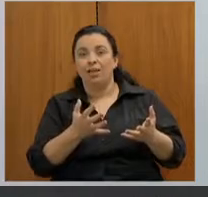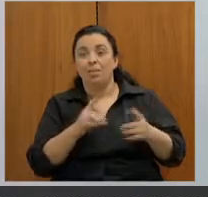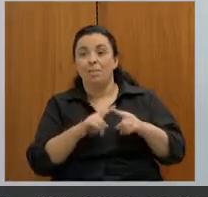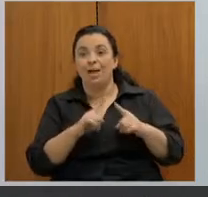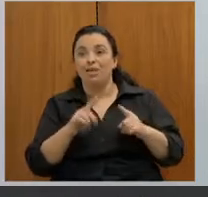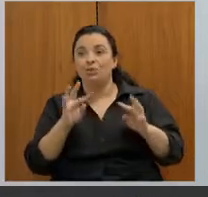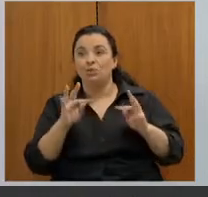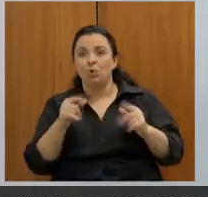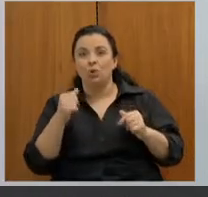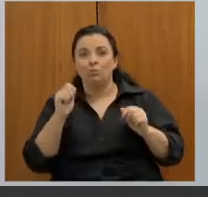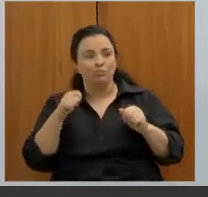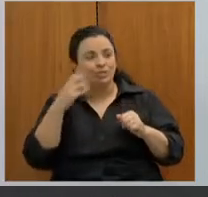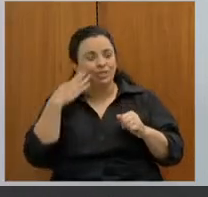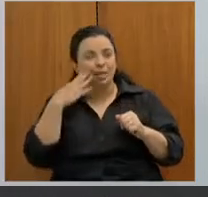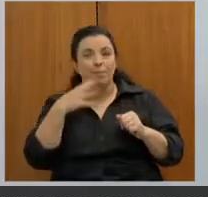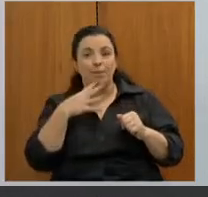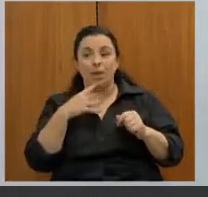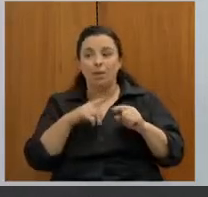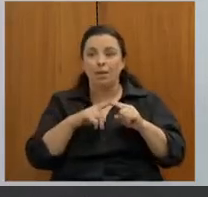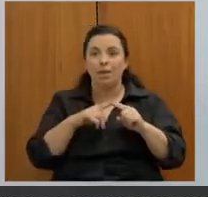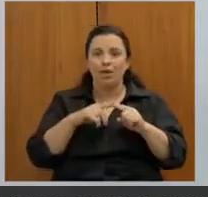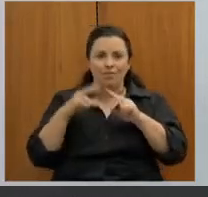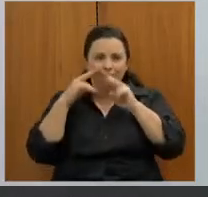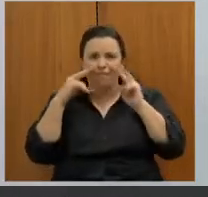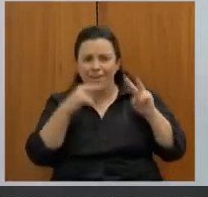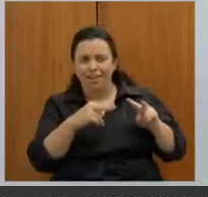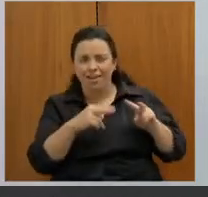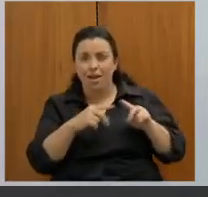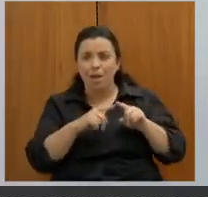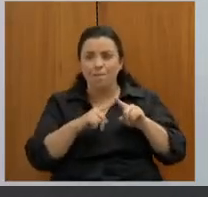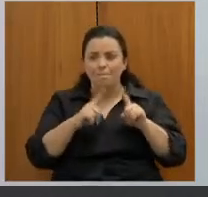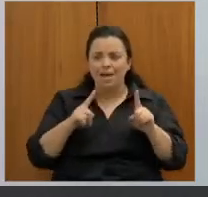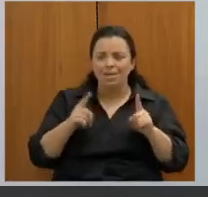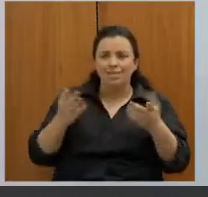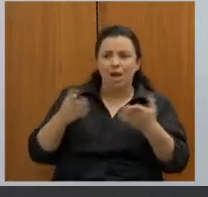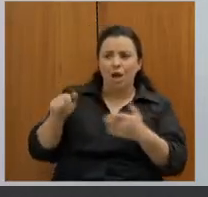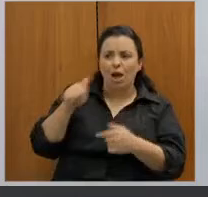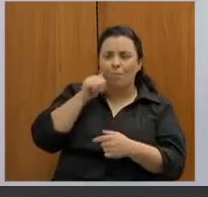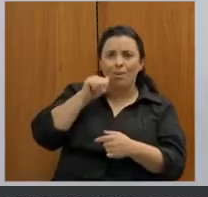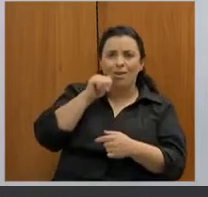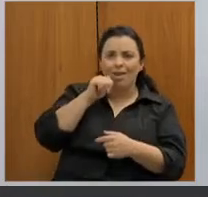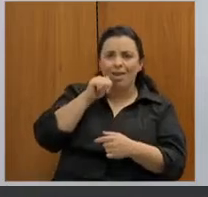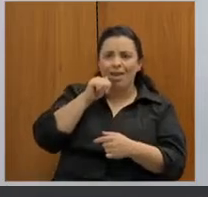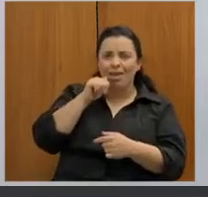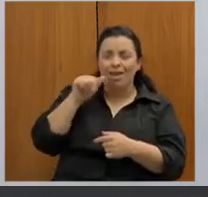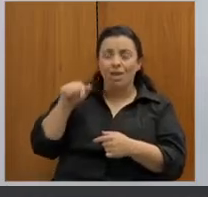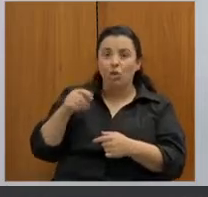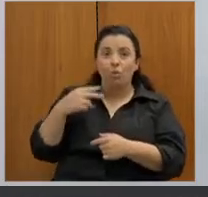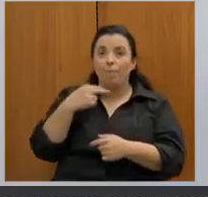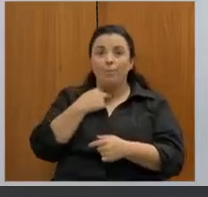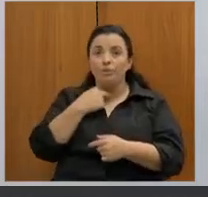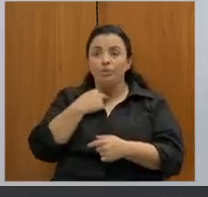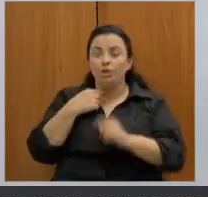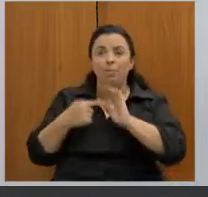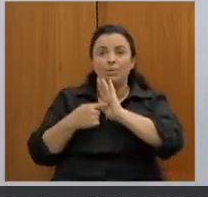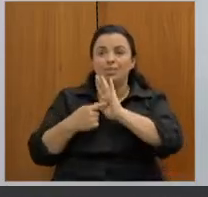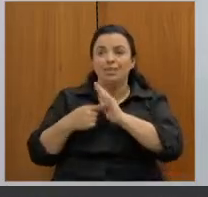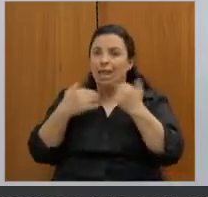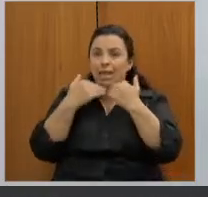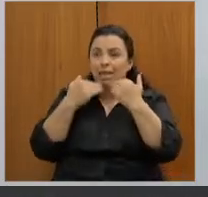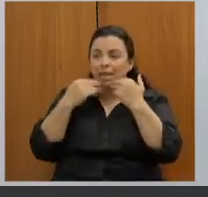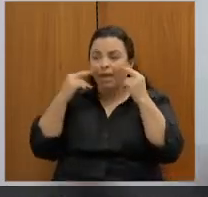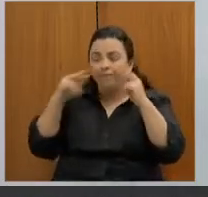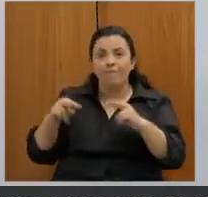todos e uma mulher que o órgão Não era nem dela mesma então é onde nós né estamos